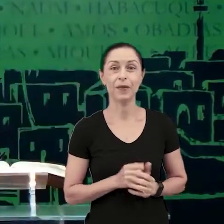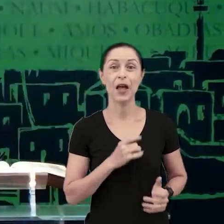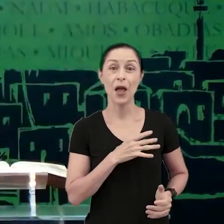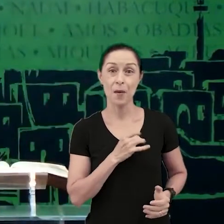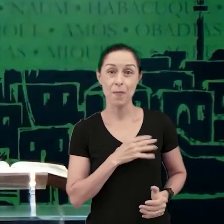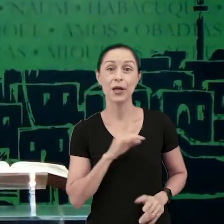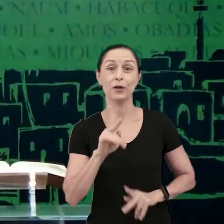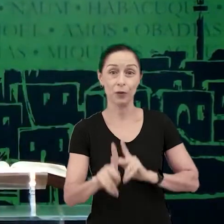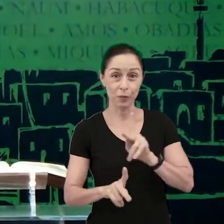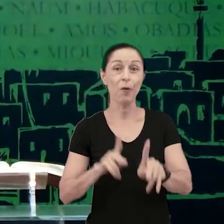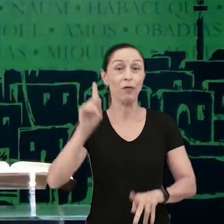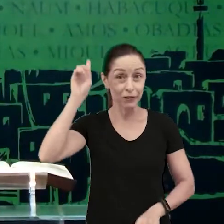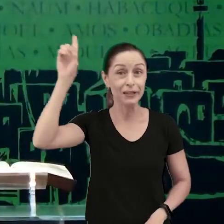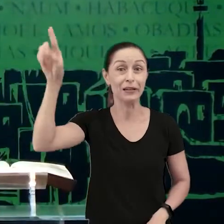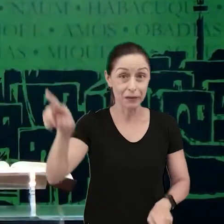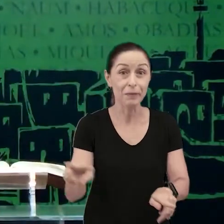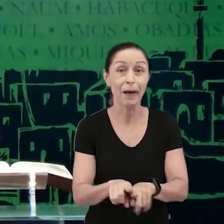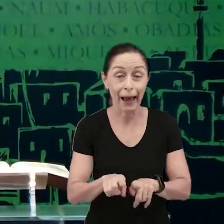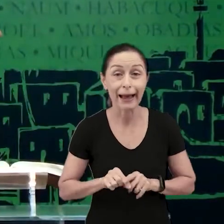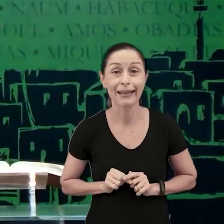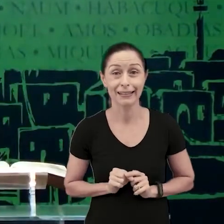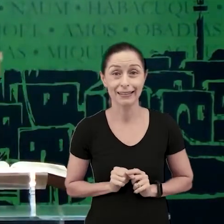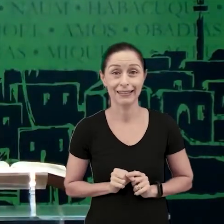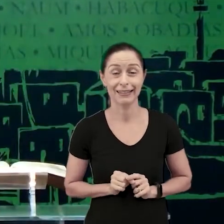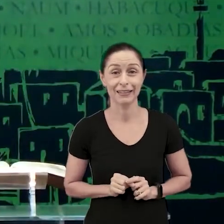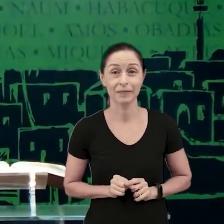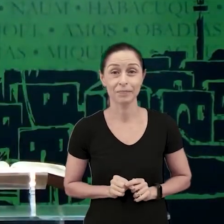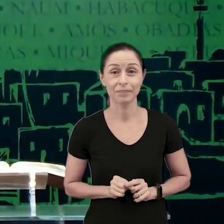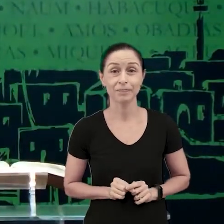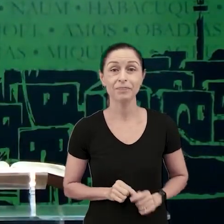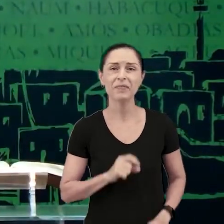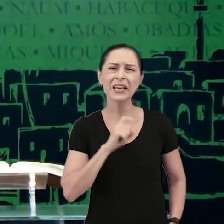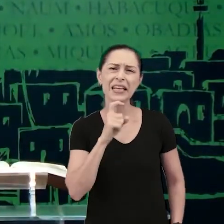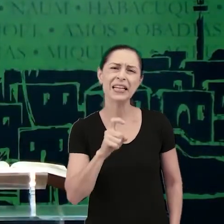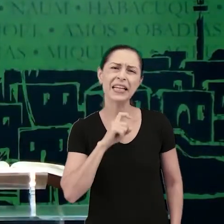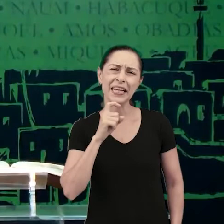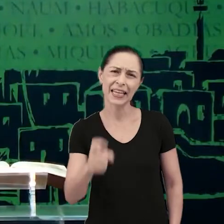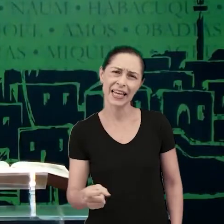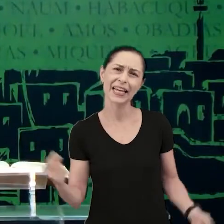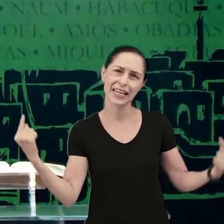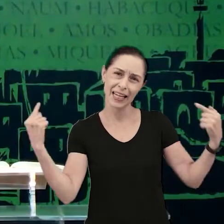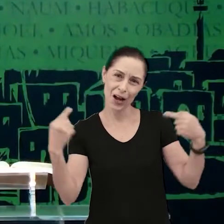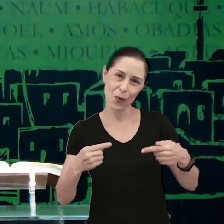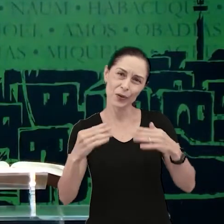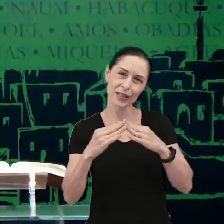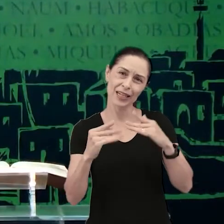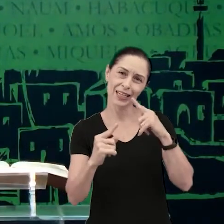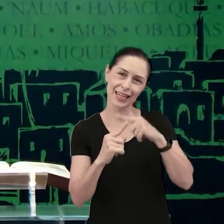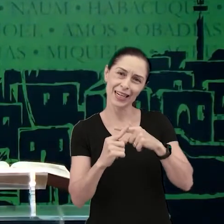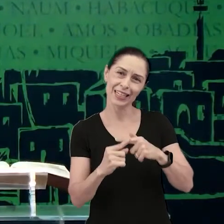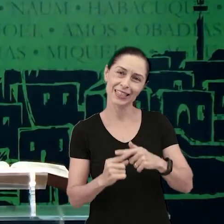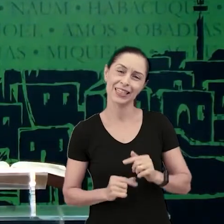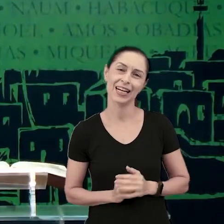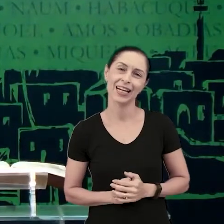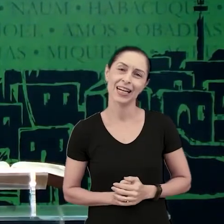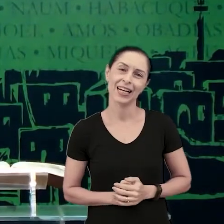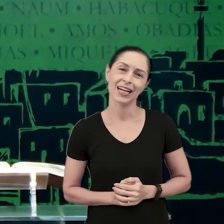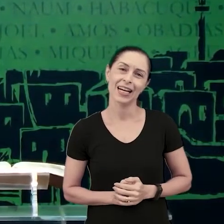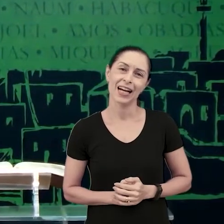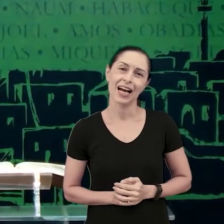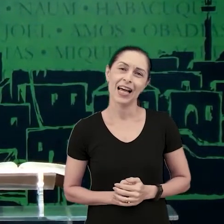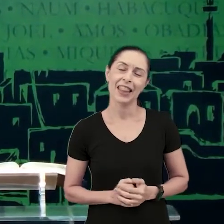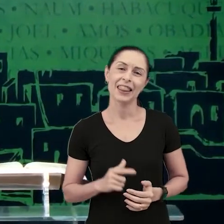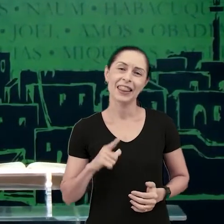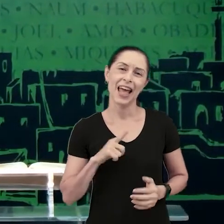de Deus. Irmãos, ninguém luta contra a igreja e prevalece, finalmente.